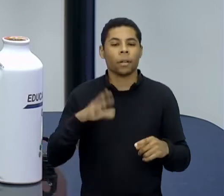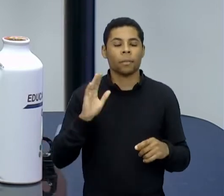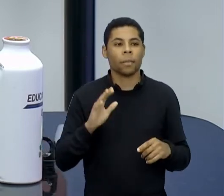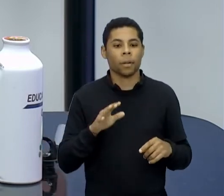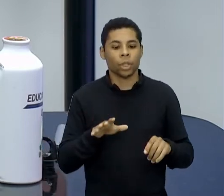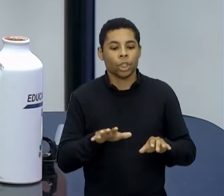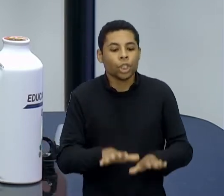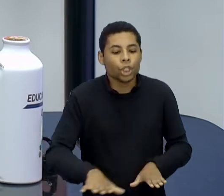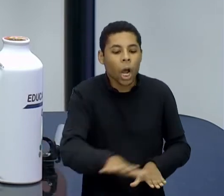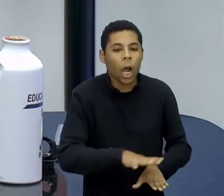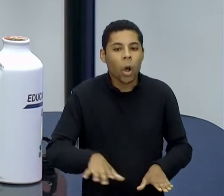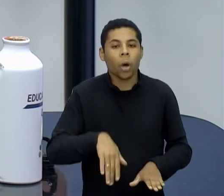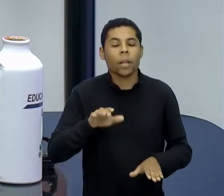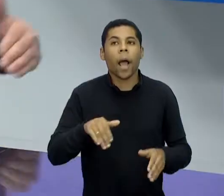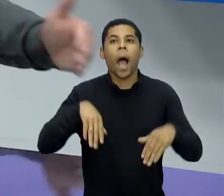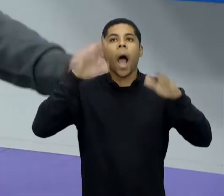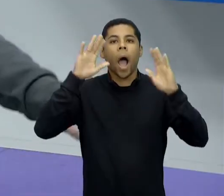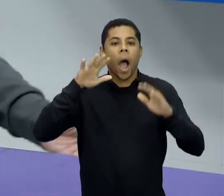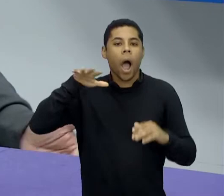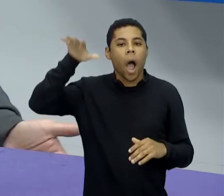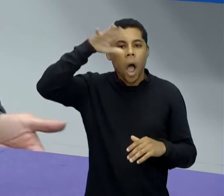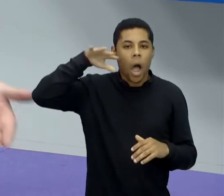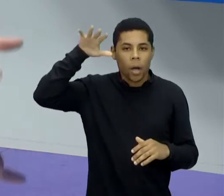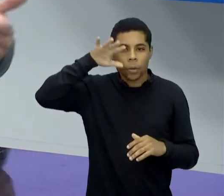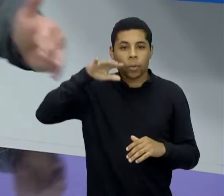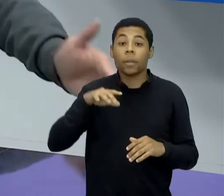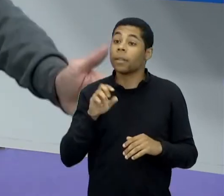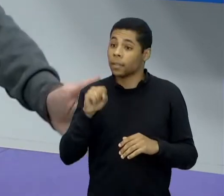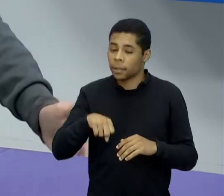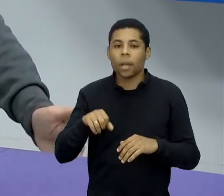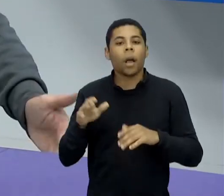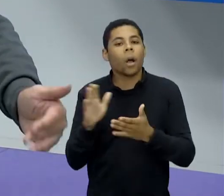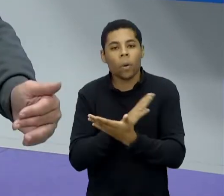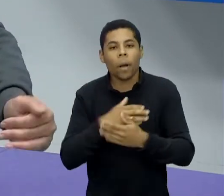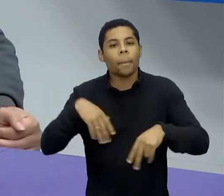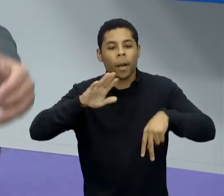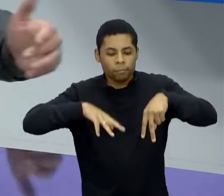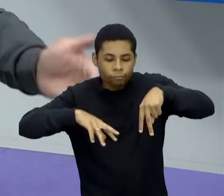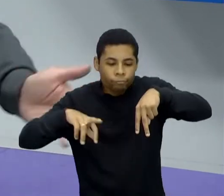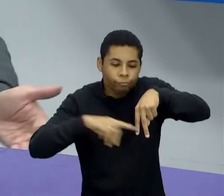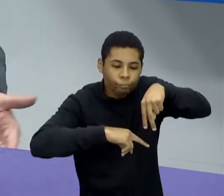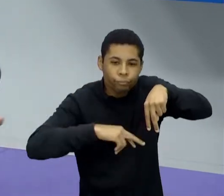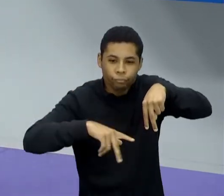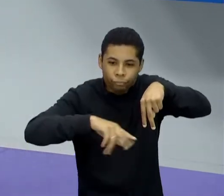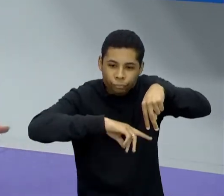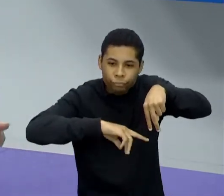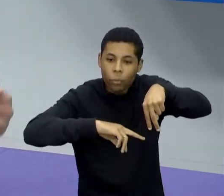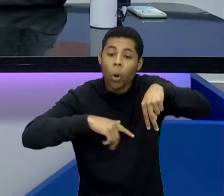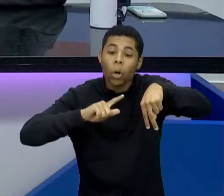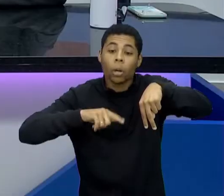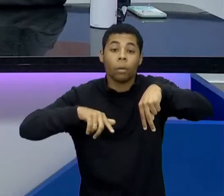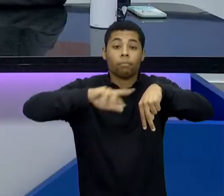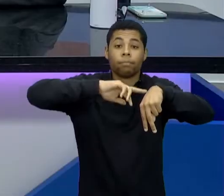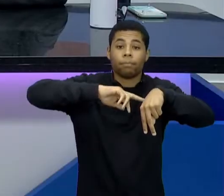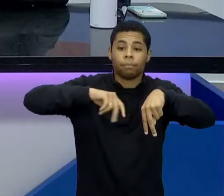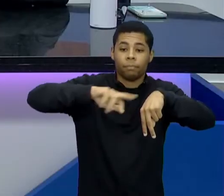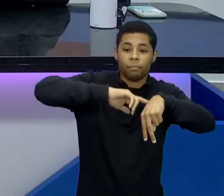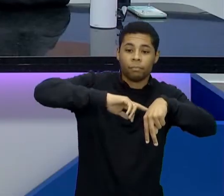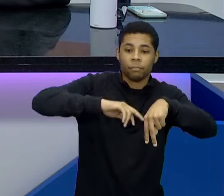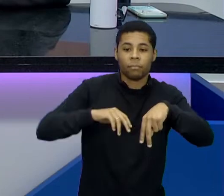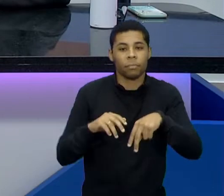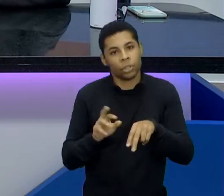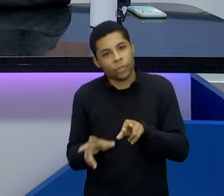no chão, outra é mais isso alta. Eu também cheguei a ver, que uma é mais rasteira e outra evolui Exato. mais para movimentos no alto.